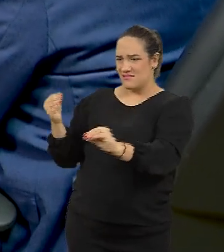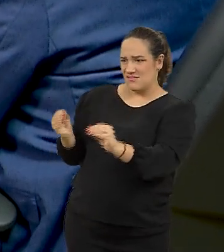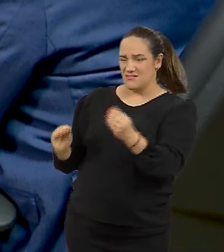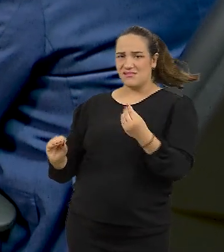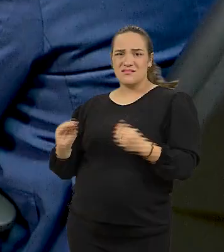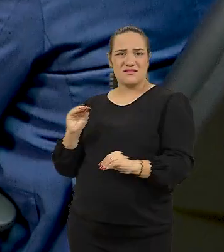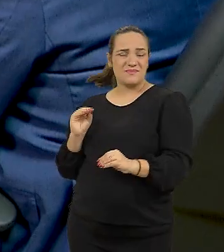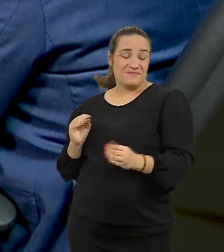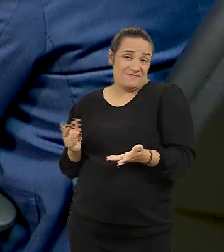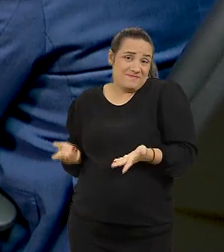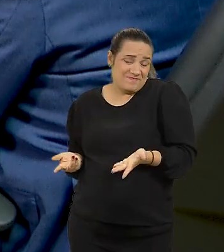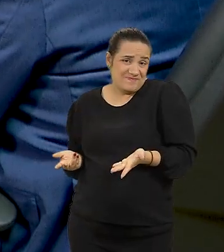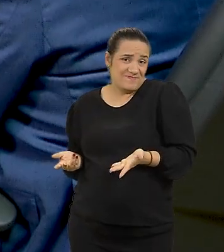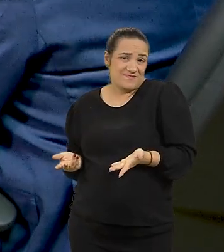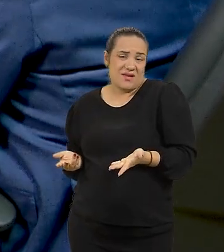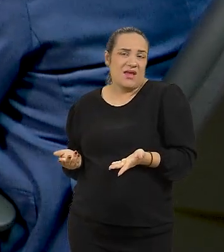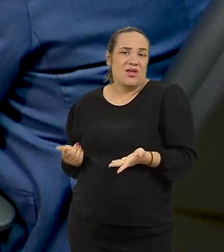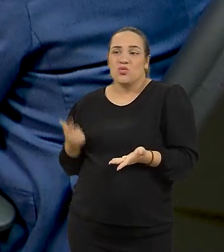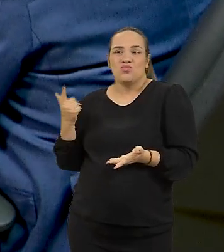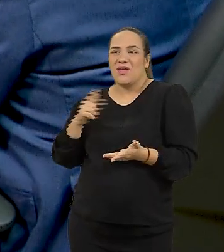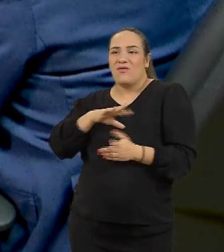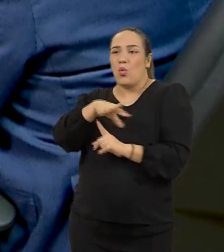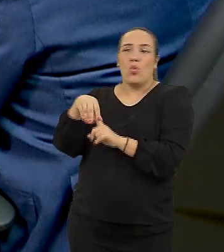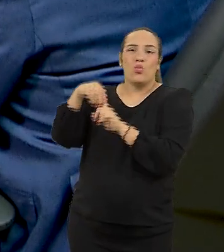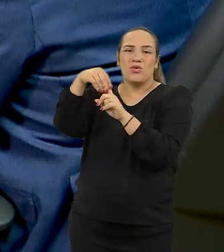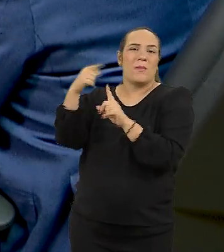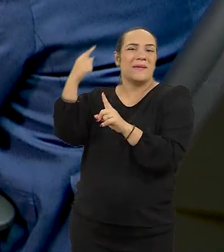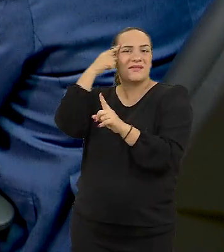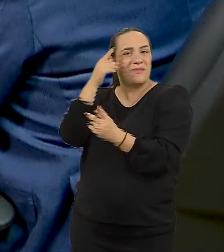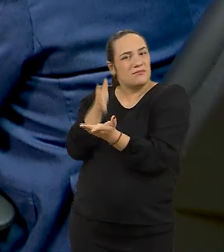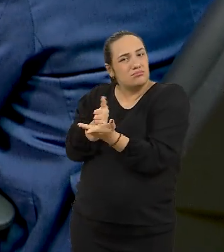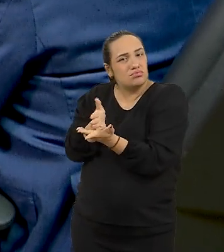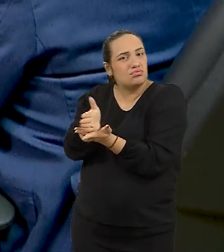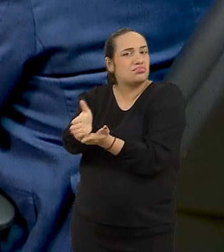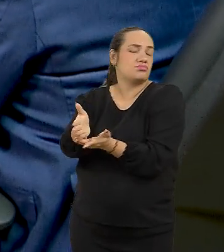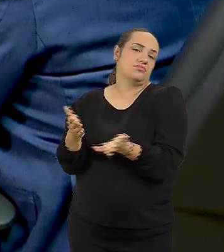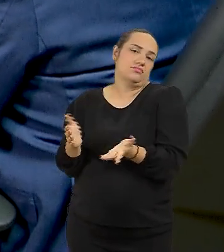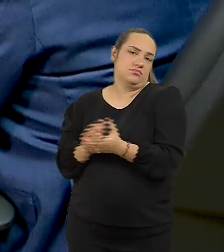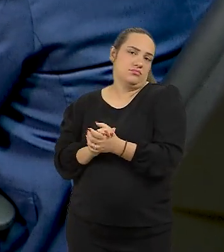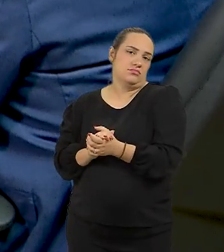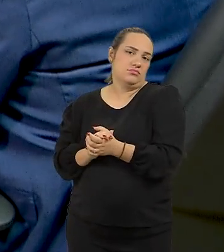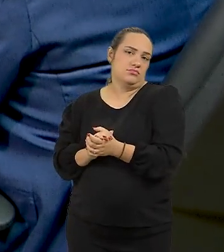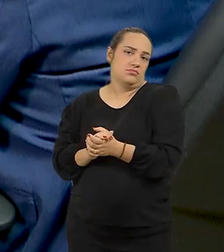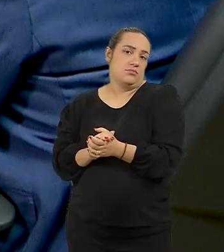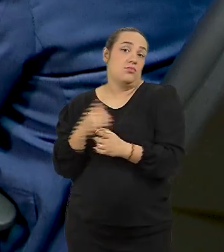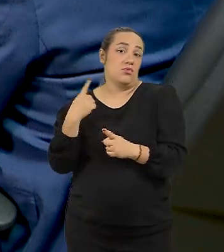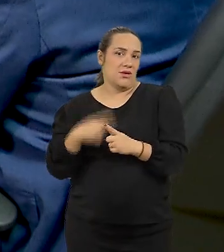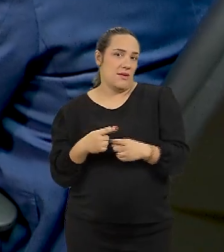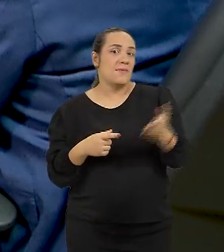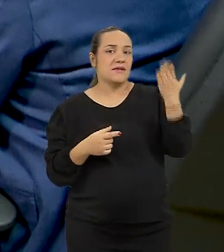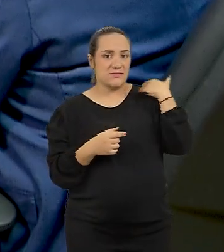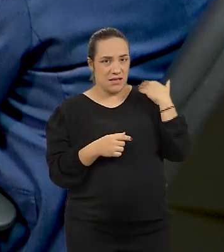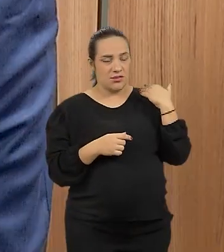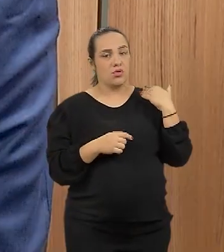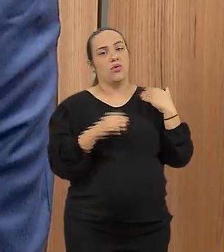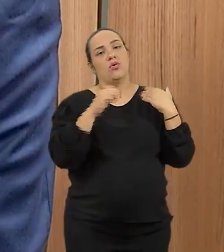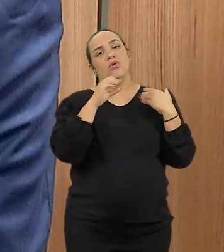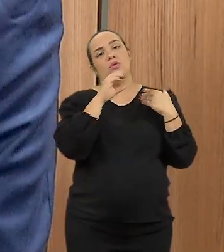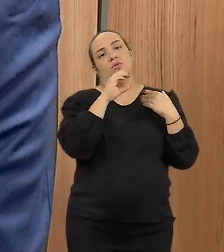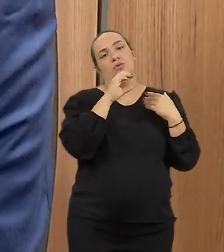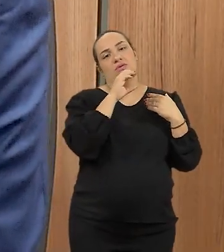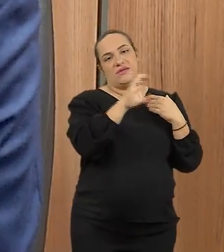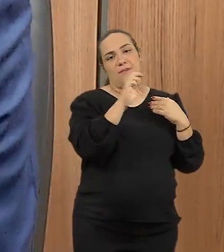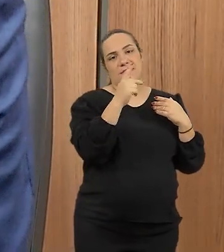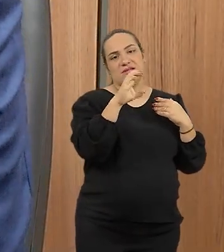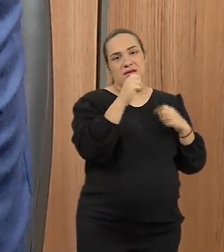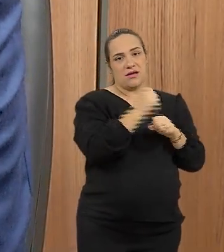segmentadas. E aí, nessa segmentação, não houve uma unificação científica, como o Código de 73, em que o ministro Alfredo Buzaide,